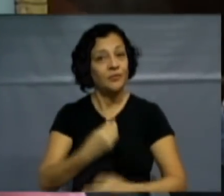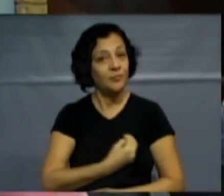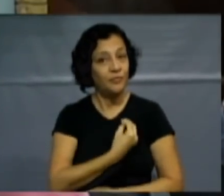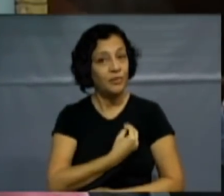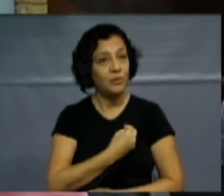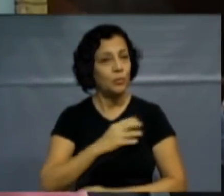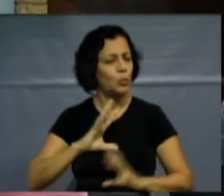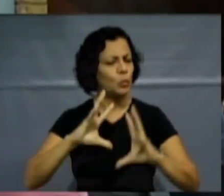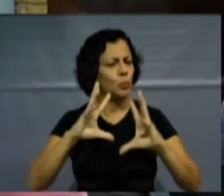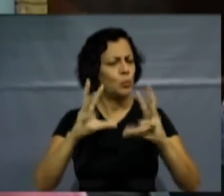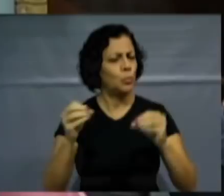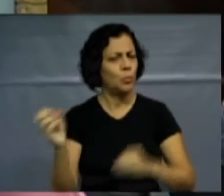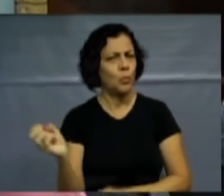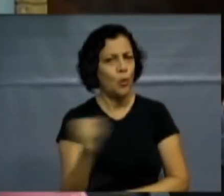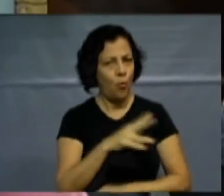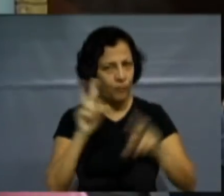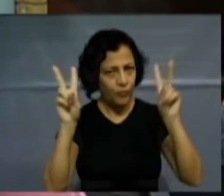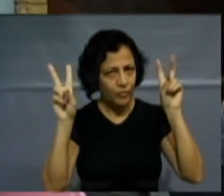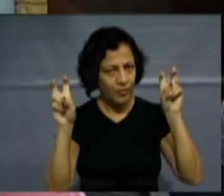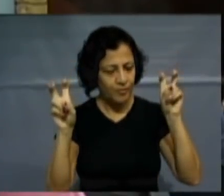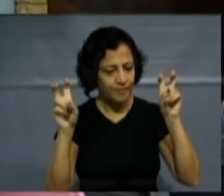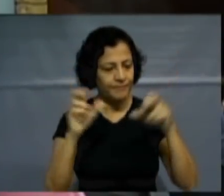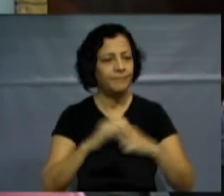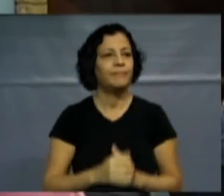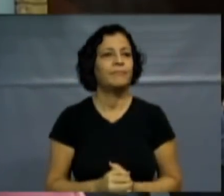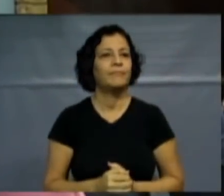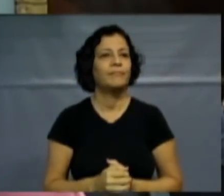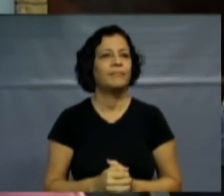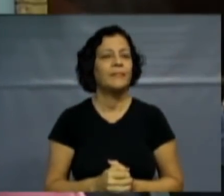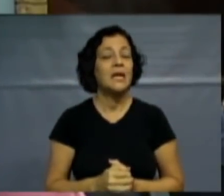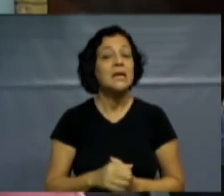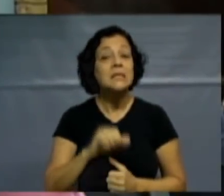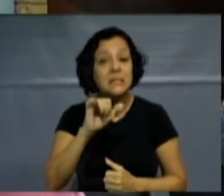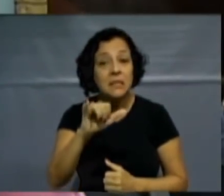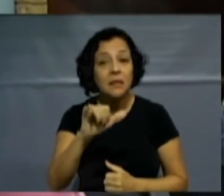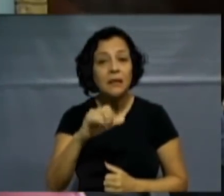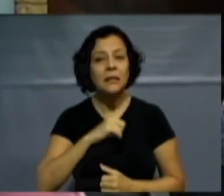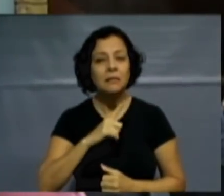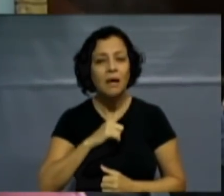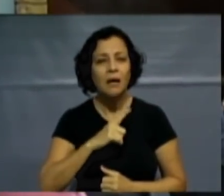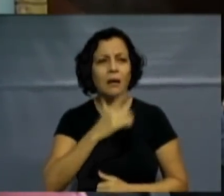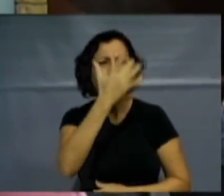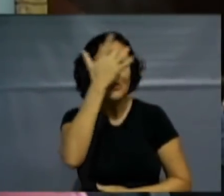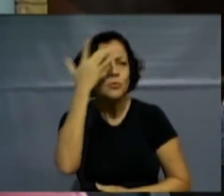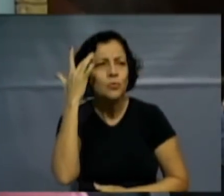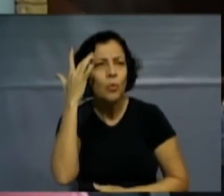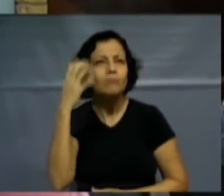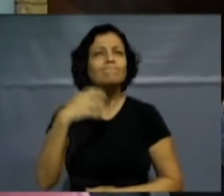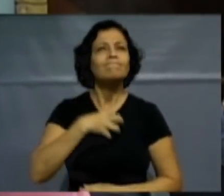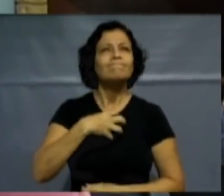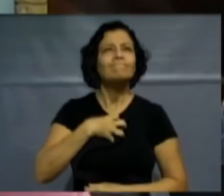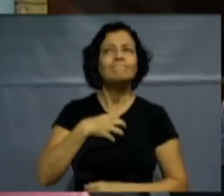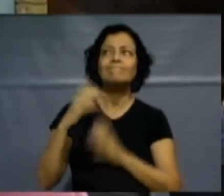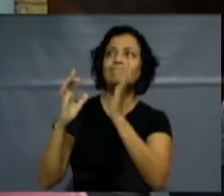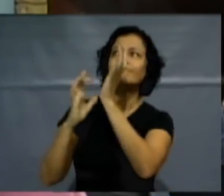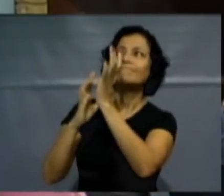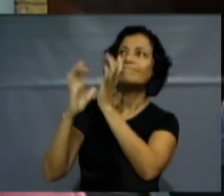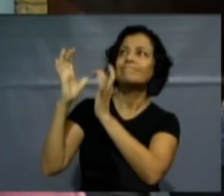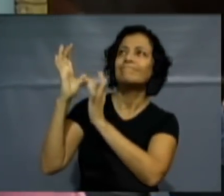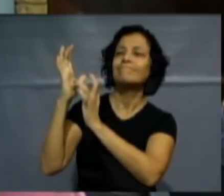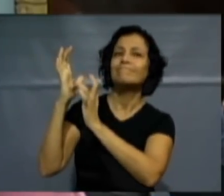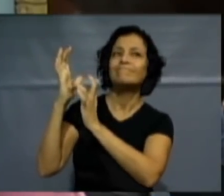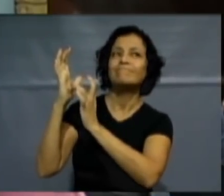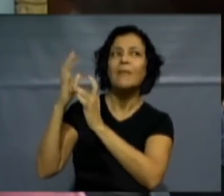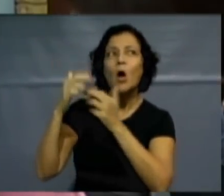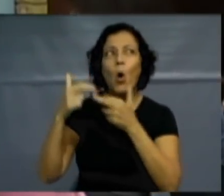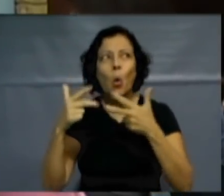novo. Assim é que, se alguém está em Cristo, nova criatura é. As coisas